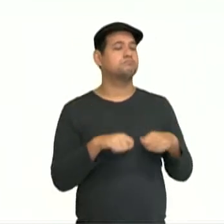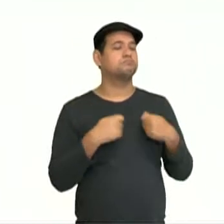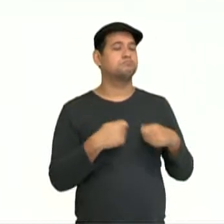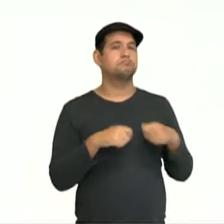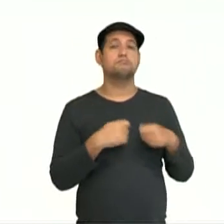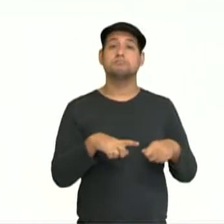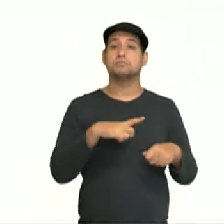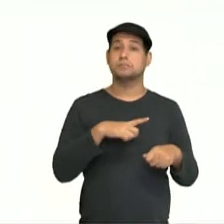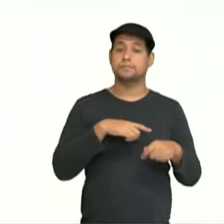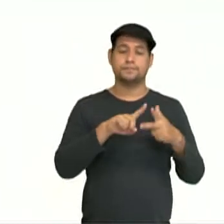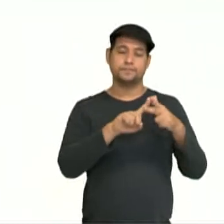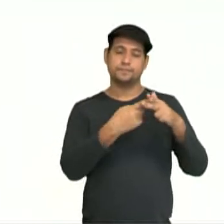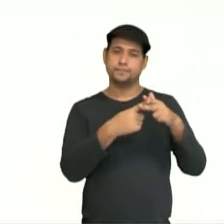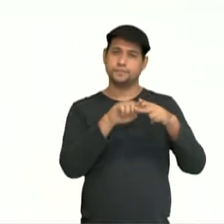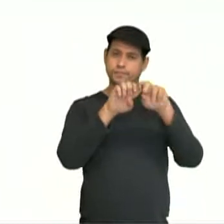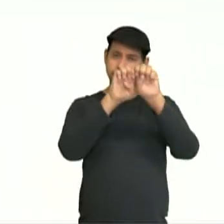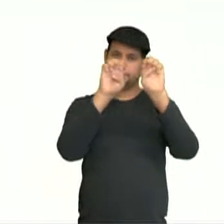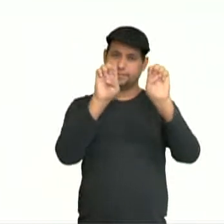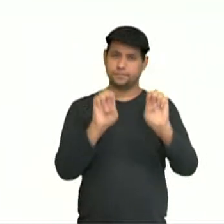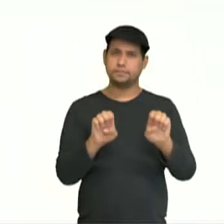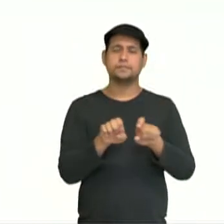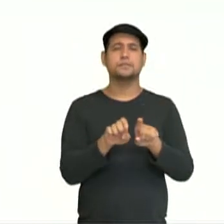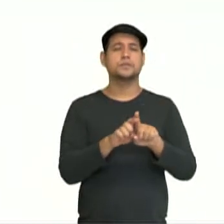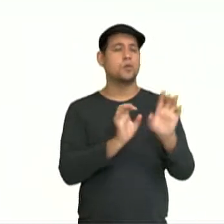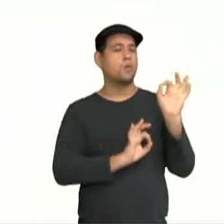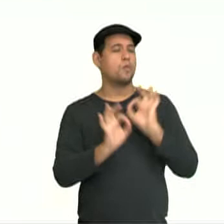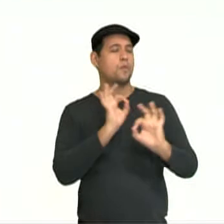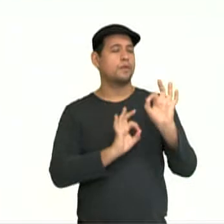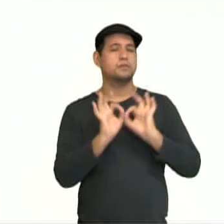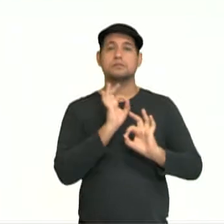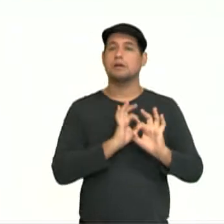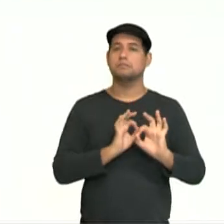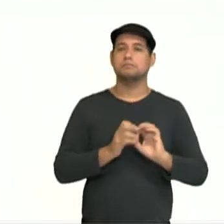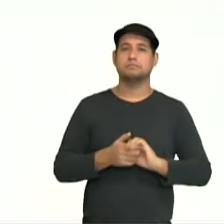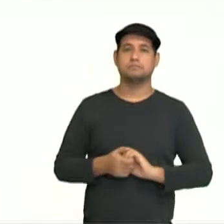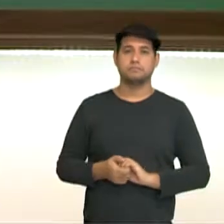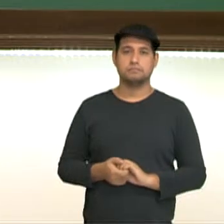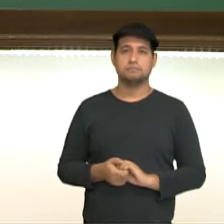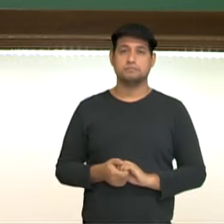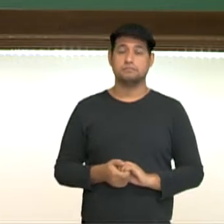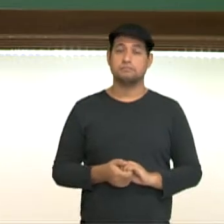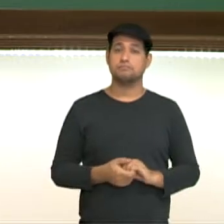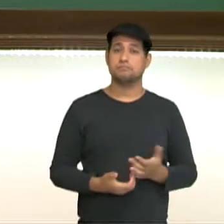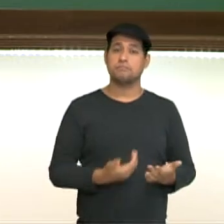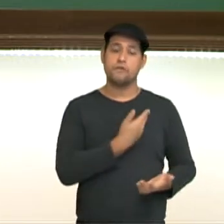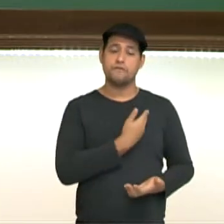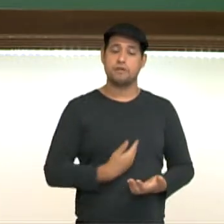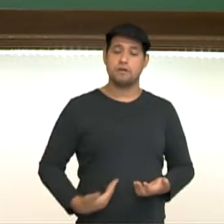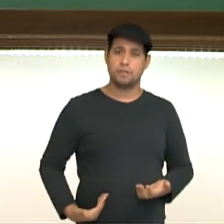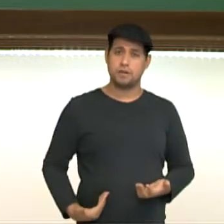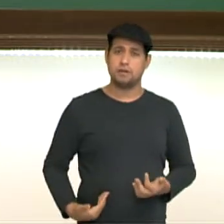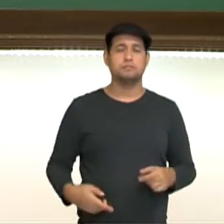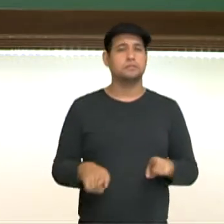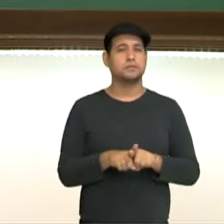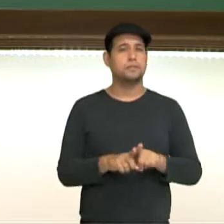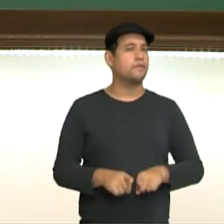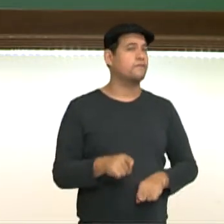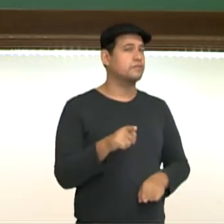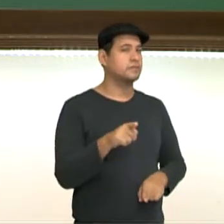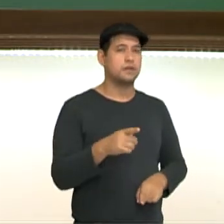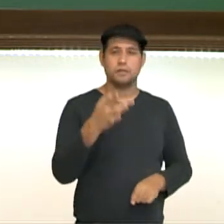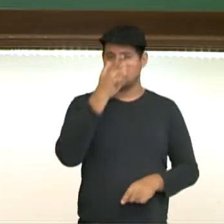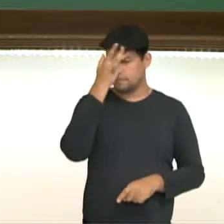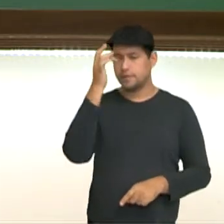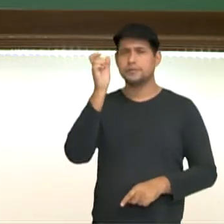uma reestruturação, é necessário uma organização, tanto governamental, tanto em você enquanto